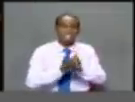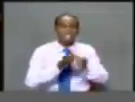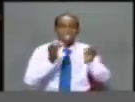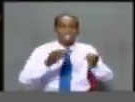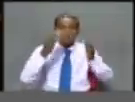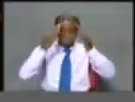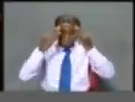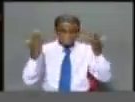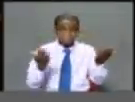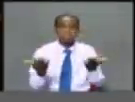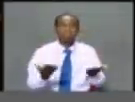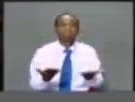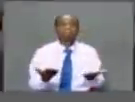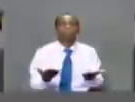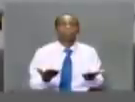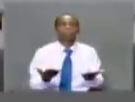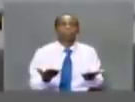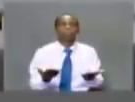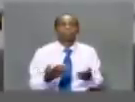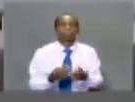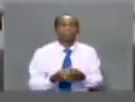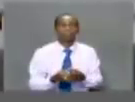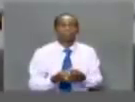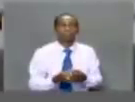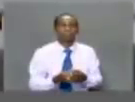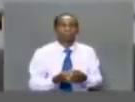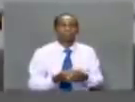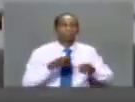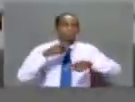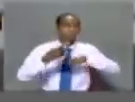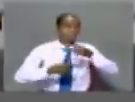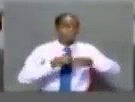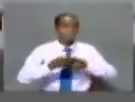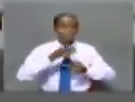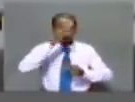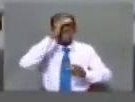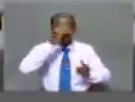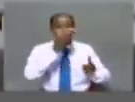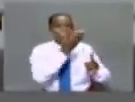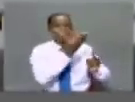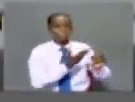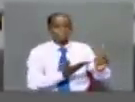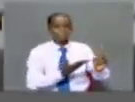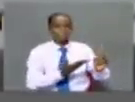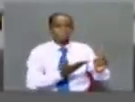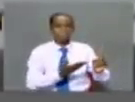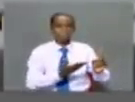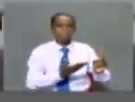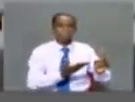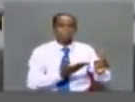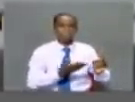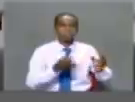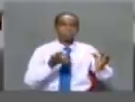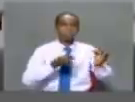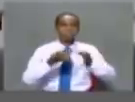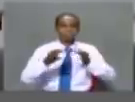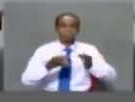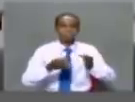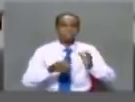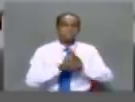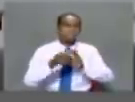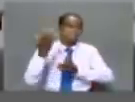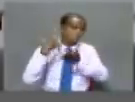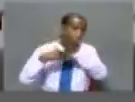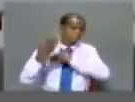construído lá dentro. Quando, na altura, até que os ministros, lembro quando na altura o ministro da